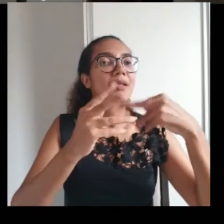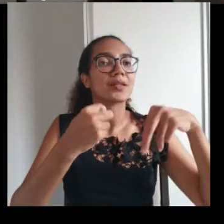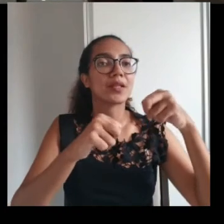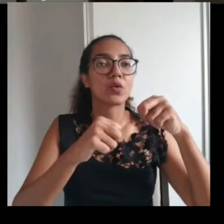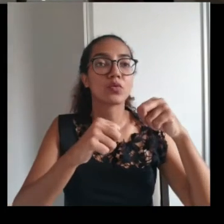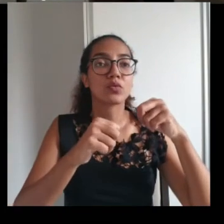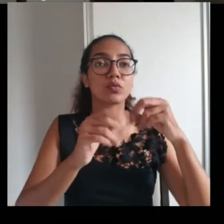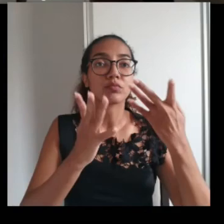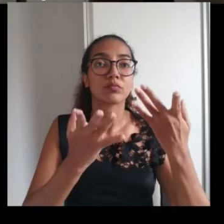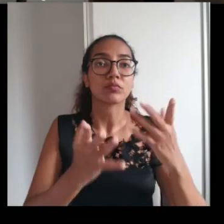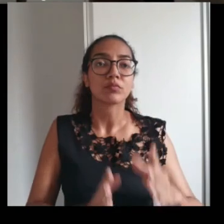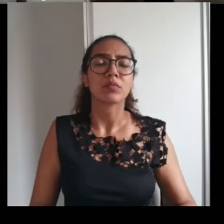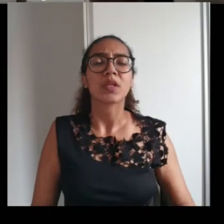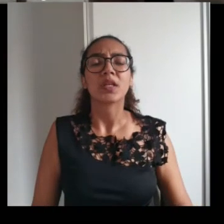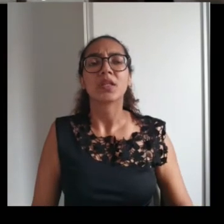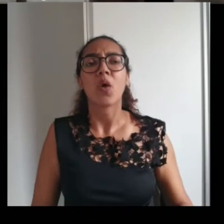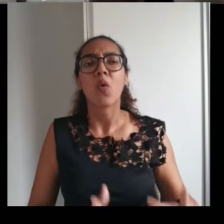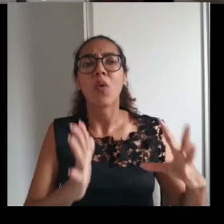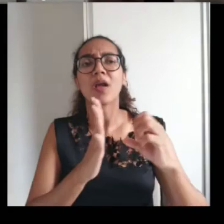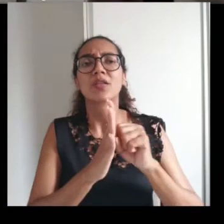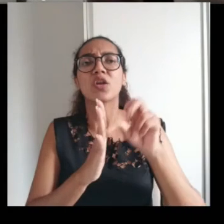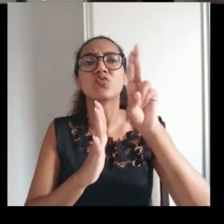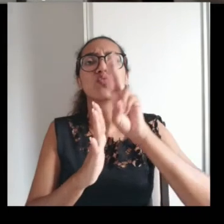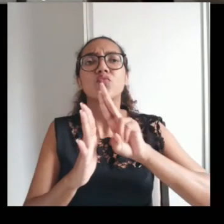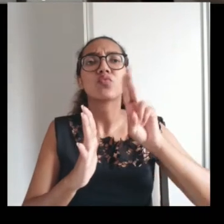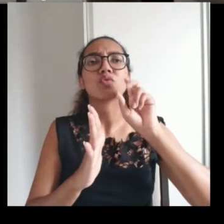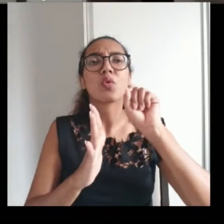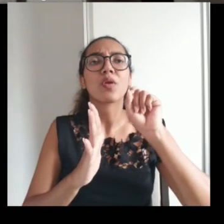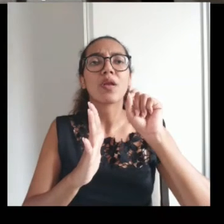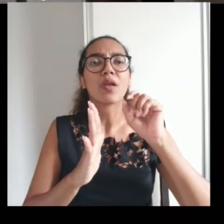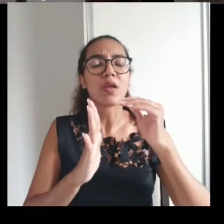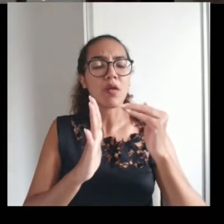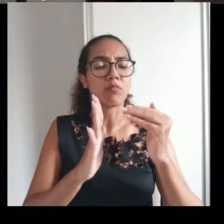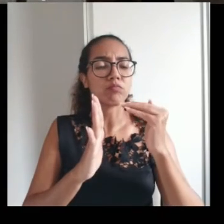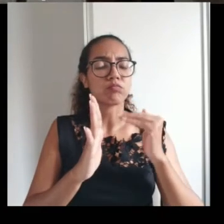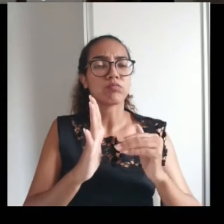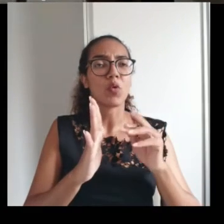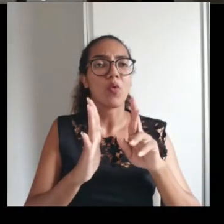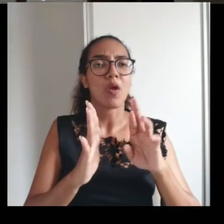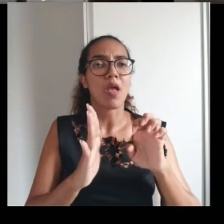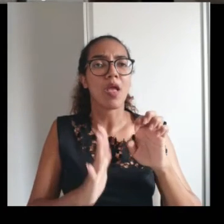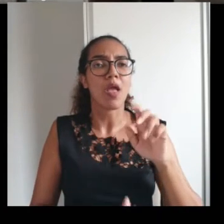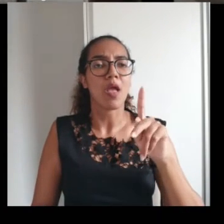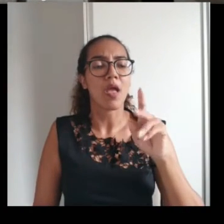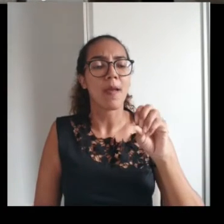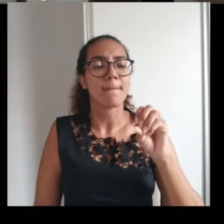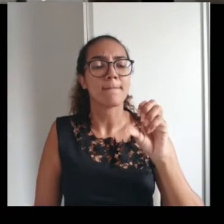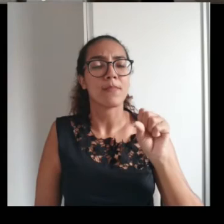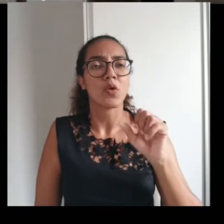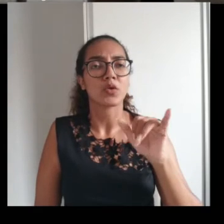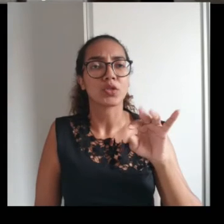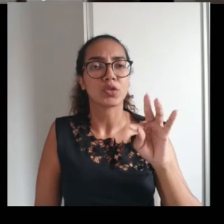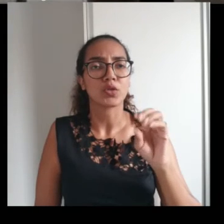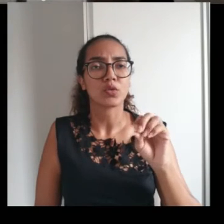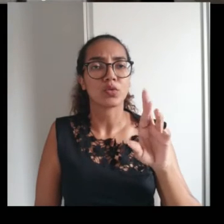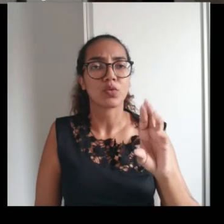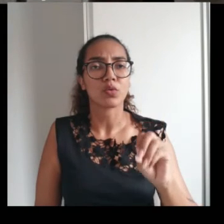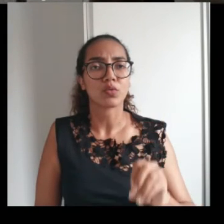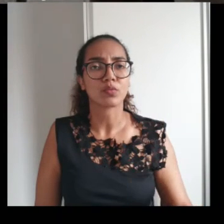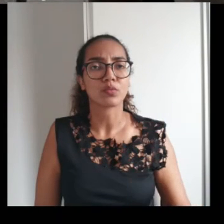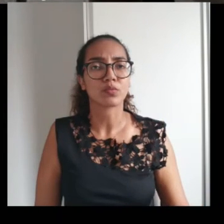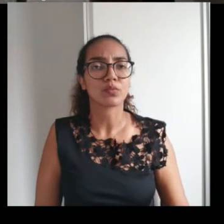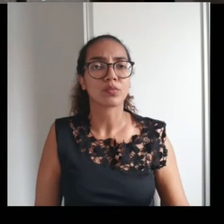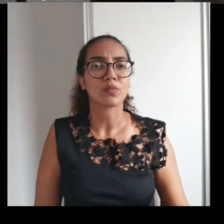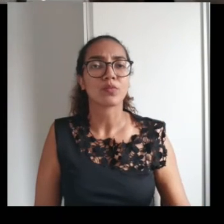o repositório? É fazer isso aqui, ó. O cadastro ele tem como atributo um repositório. Ele é um objeto como outro